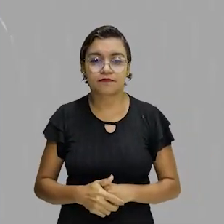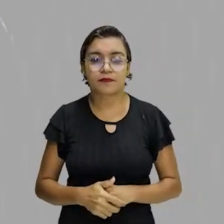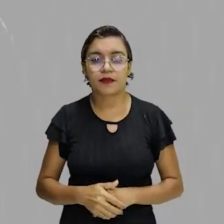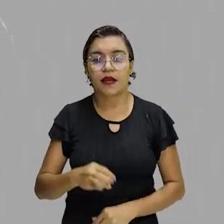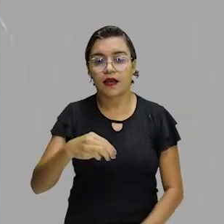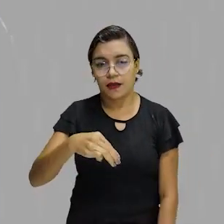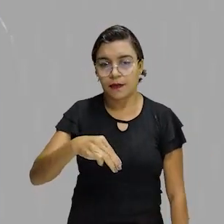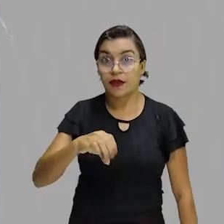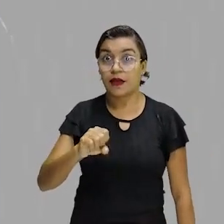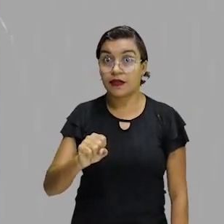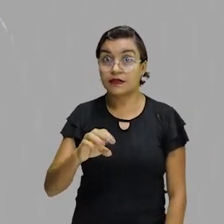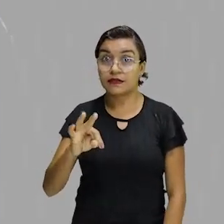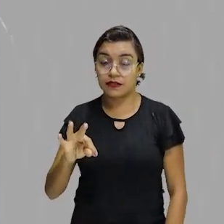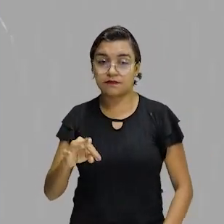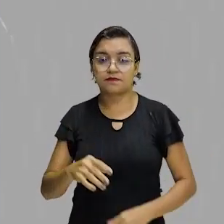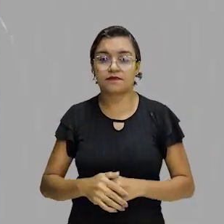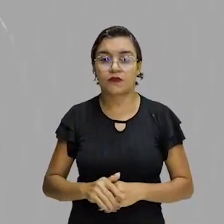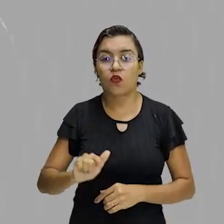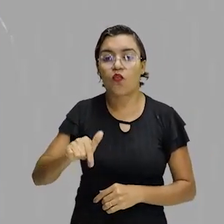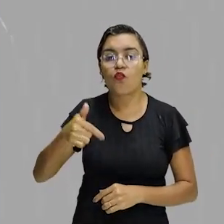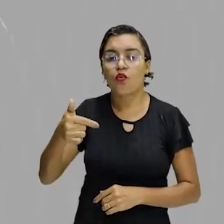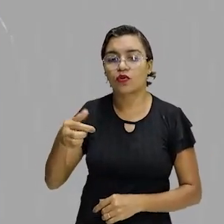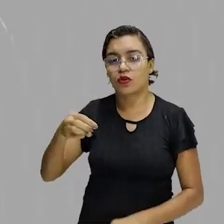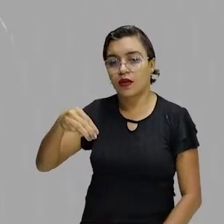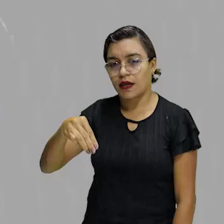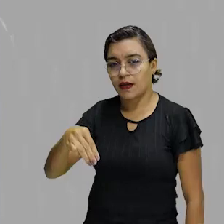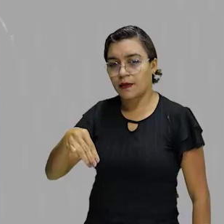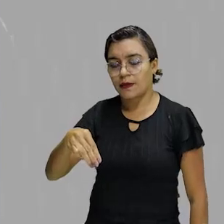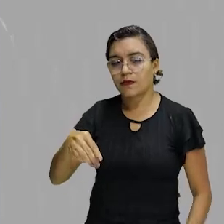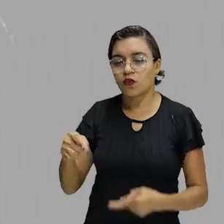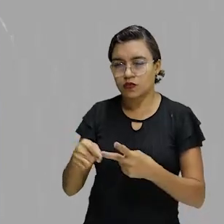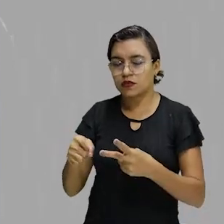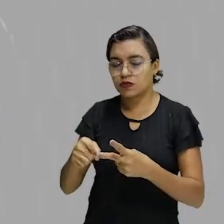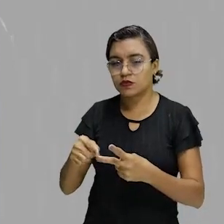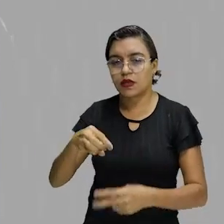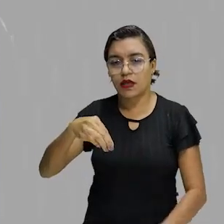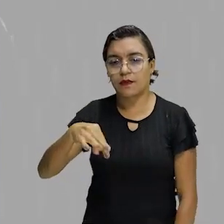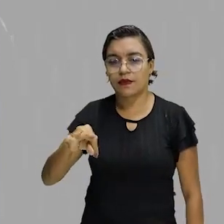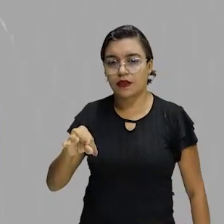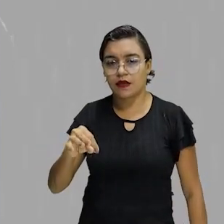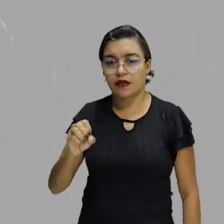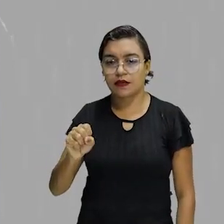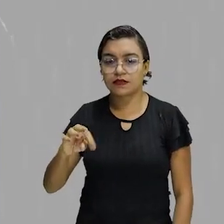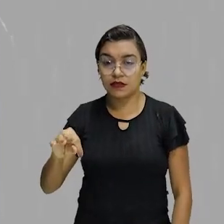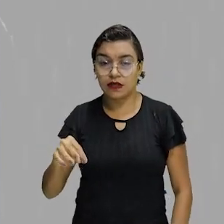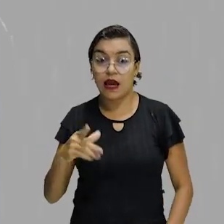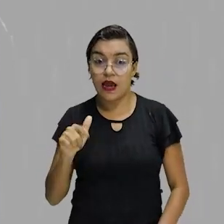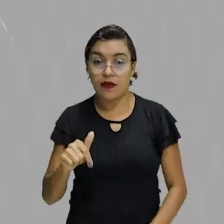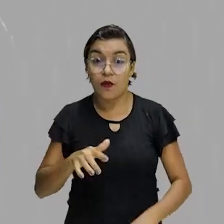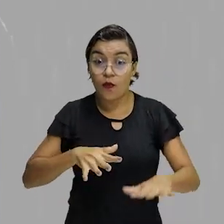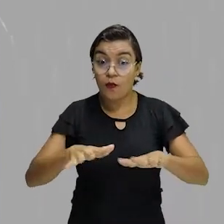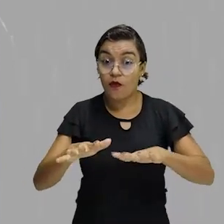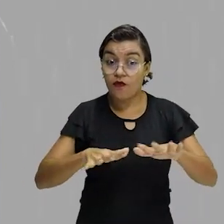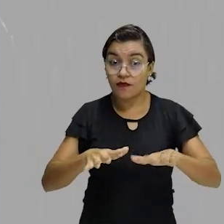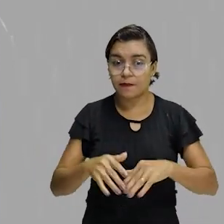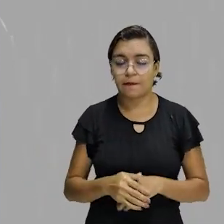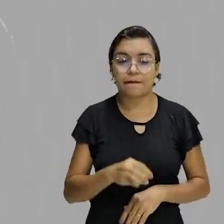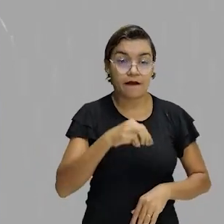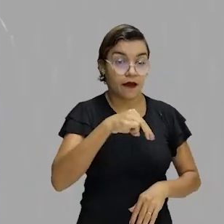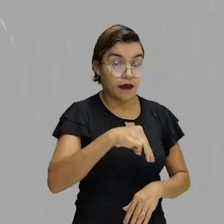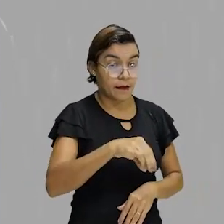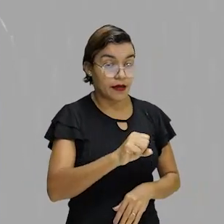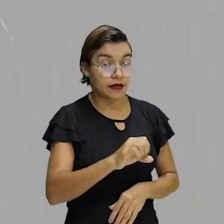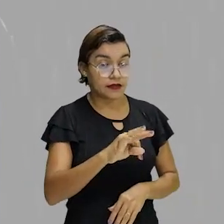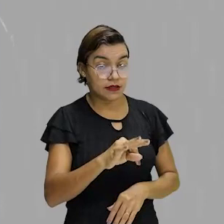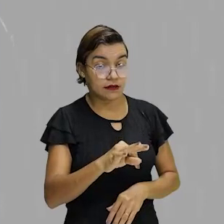Terra. O MTST é o Movimento dos Trabalhadores Sem Teto. Ó, MST,